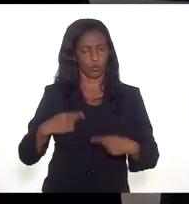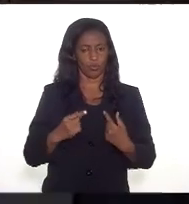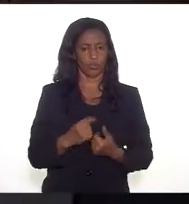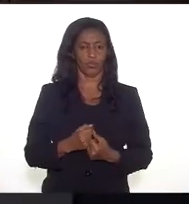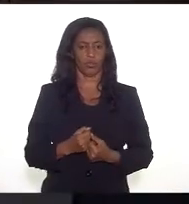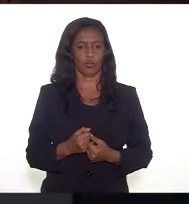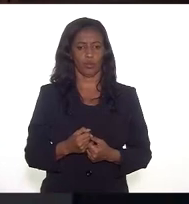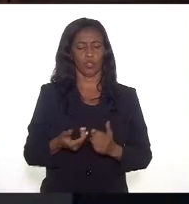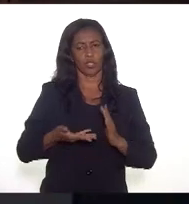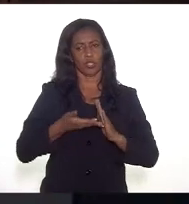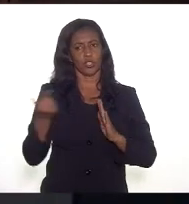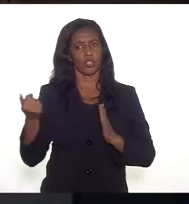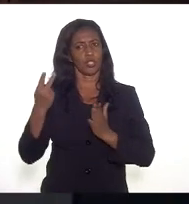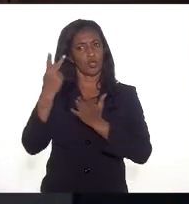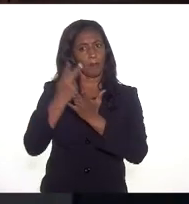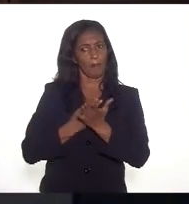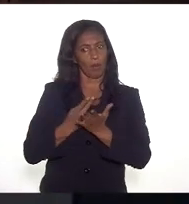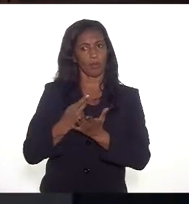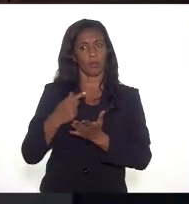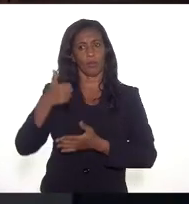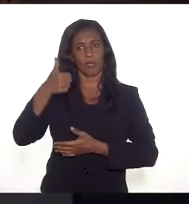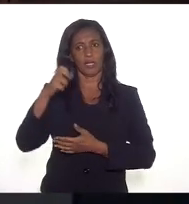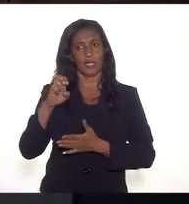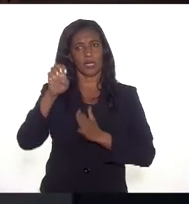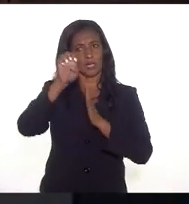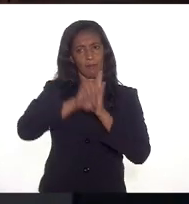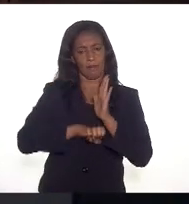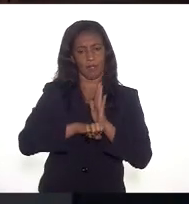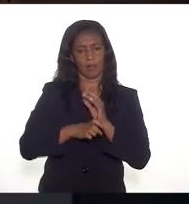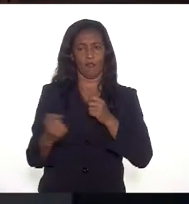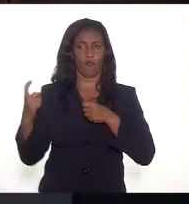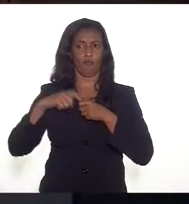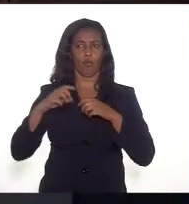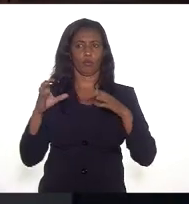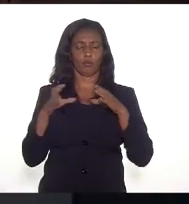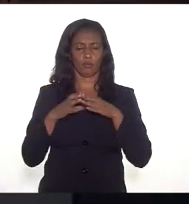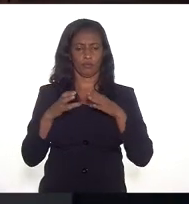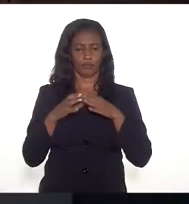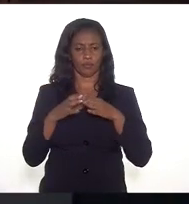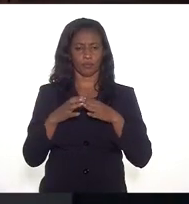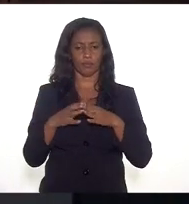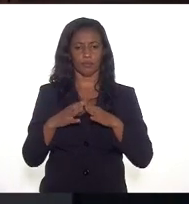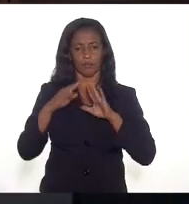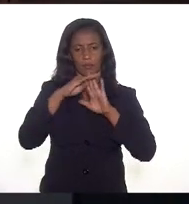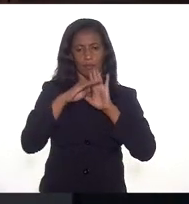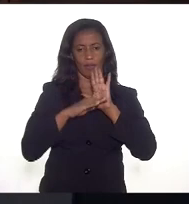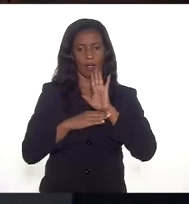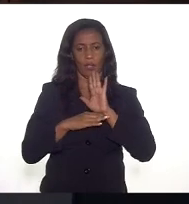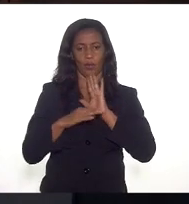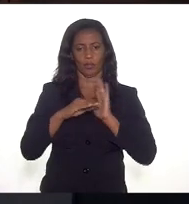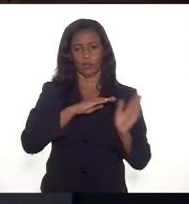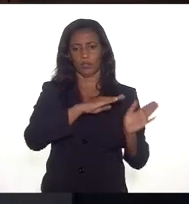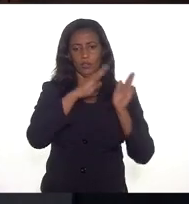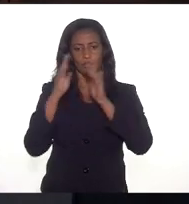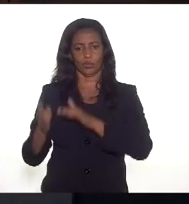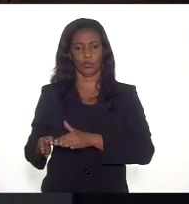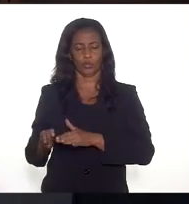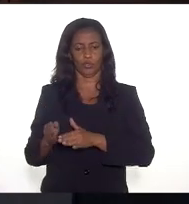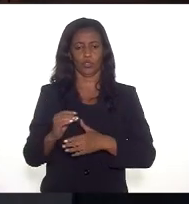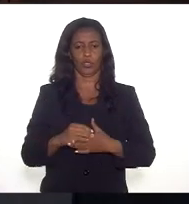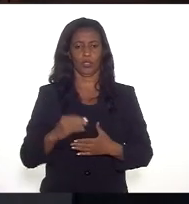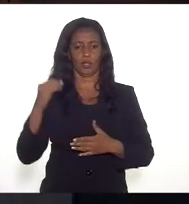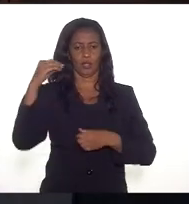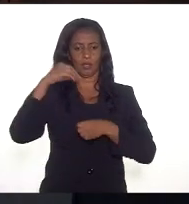e sai de pauta porque recebeu 15 emendas. Retorna às comissões. Incluído na ordem do dia, de acordo com o parágrafo 3º do artigo 47 do Regimento